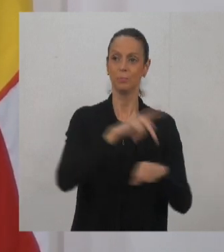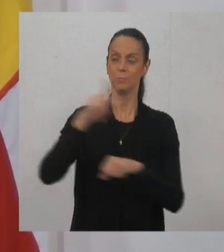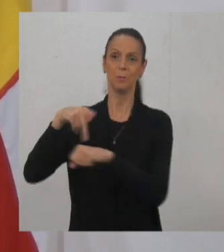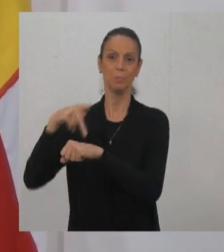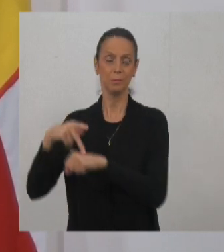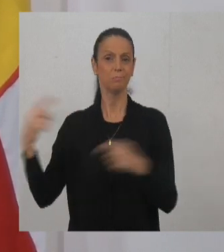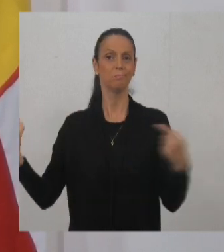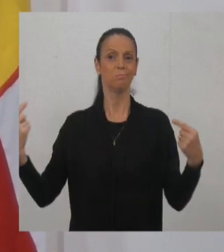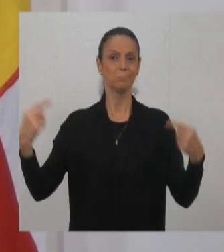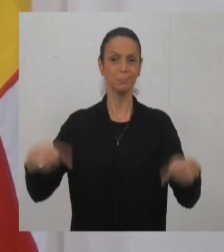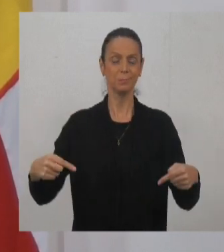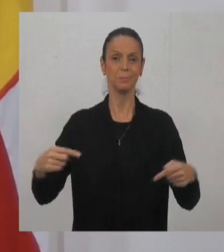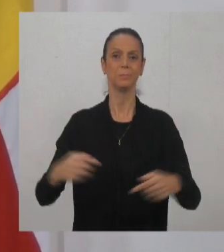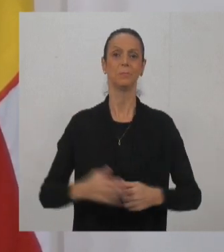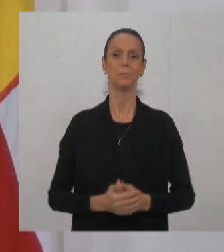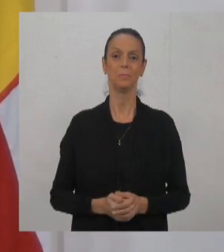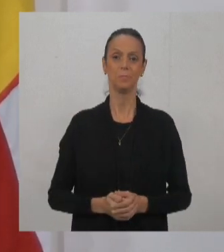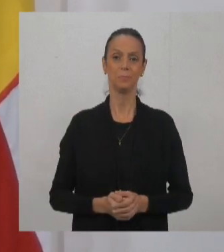Rússia,